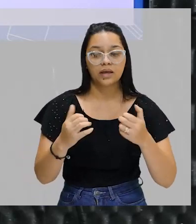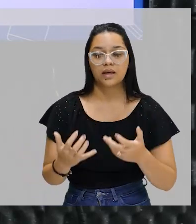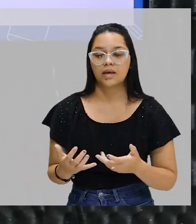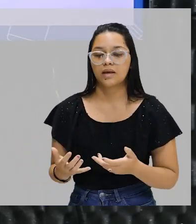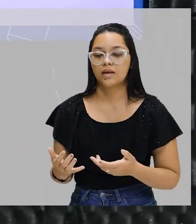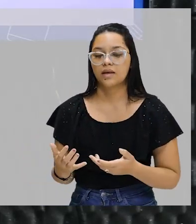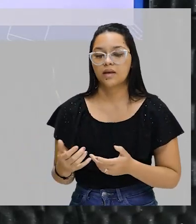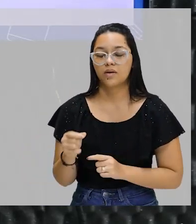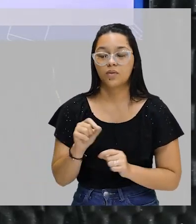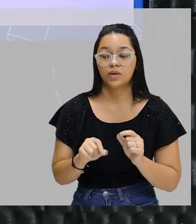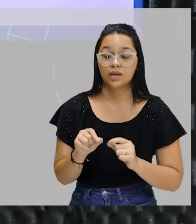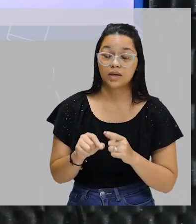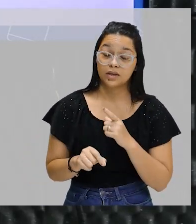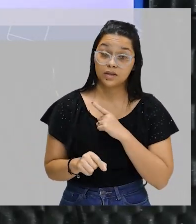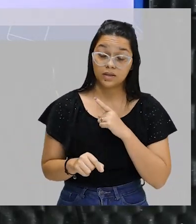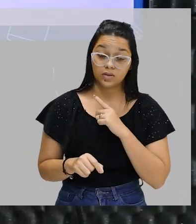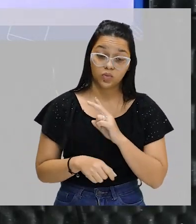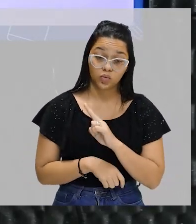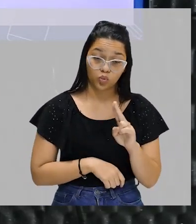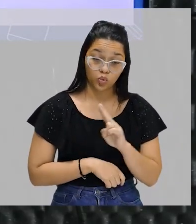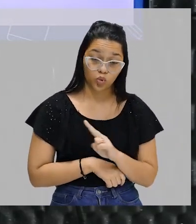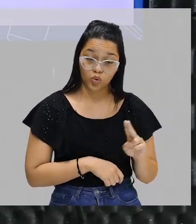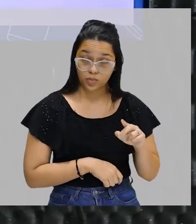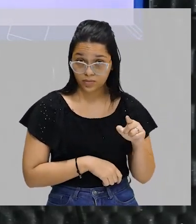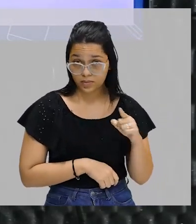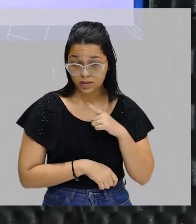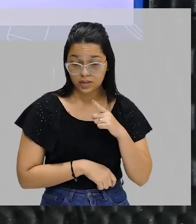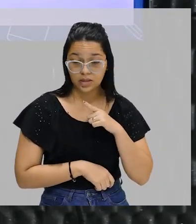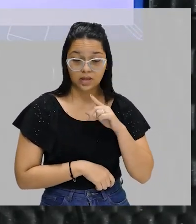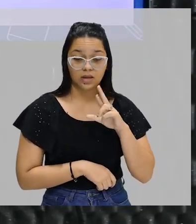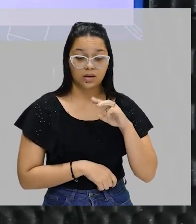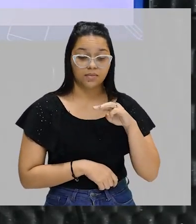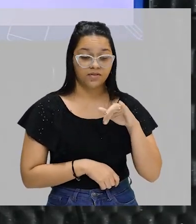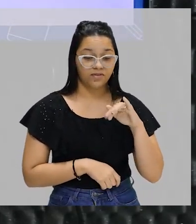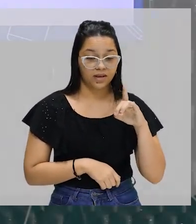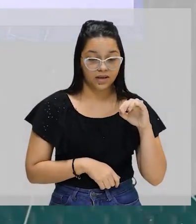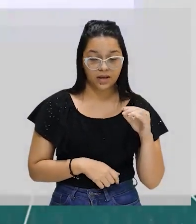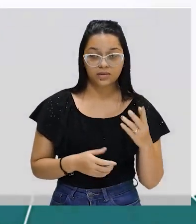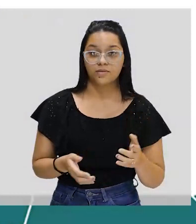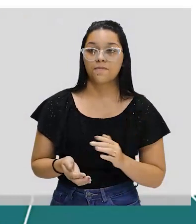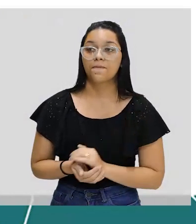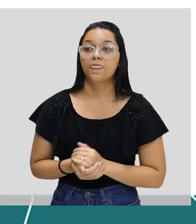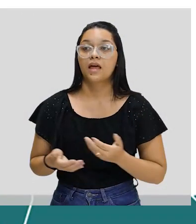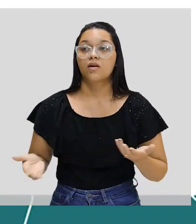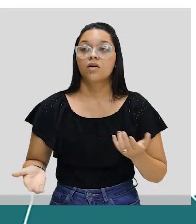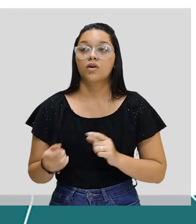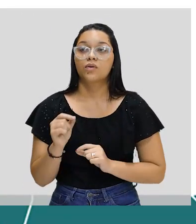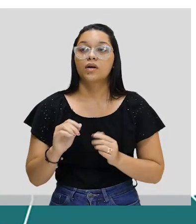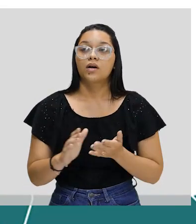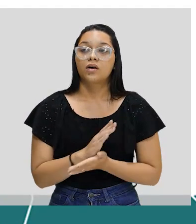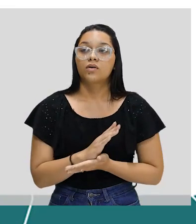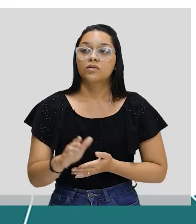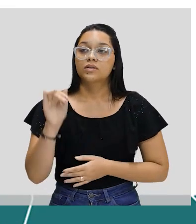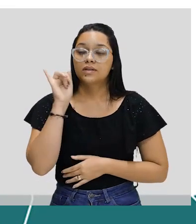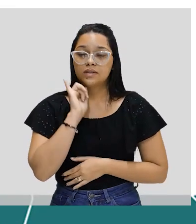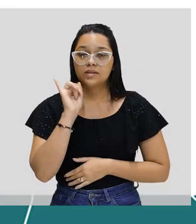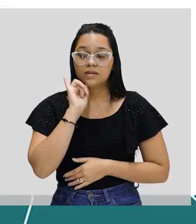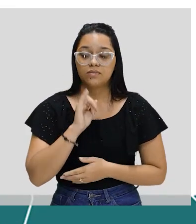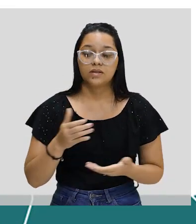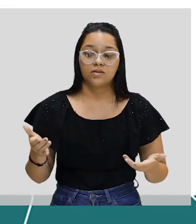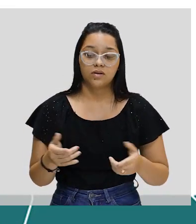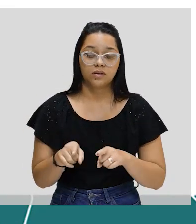poder partir para nomear um alcano ramificado. Vamos agora trabalhar alguns exemplos e aí nós